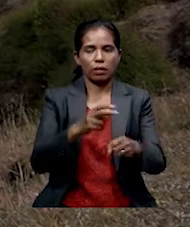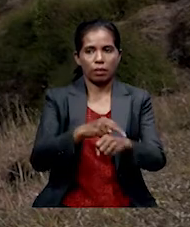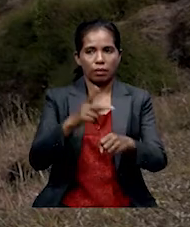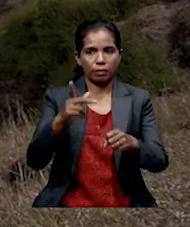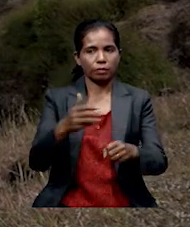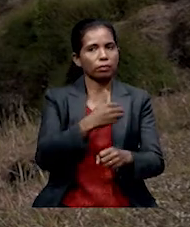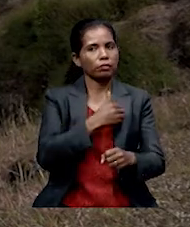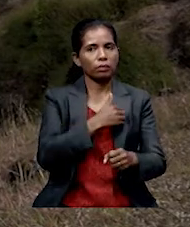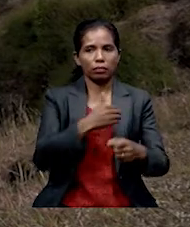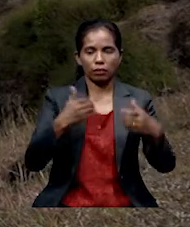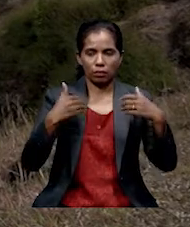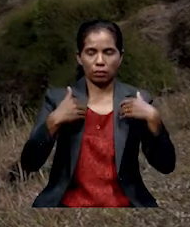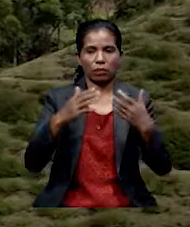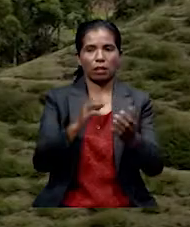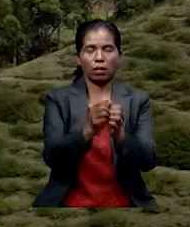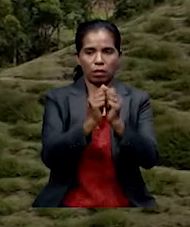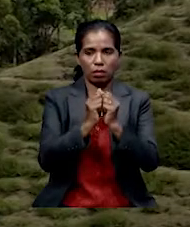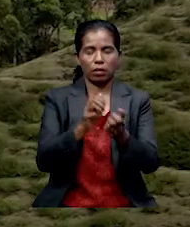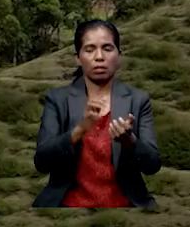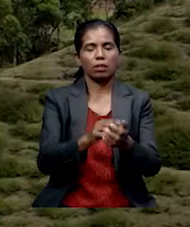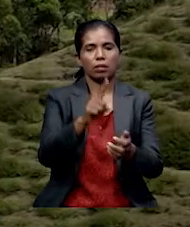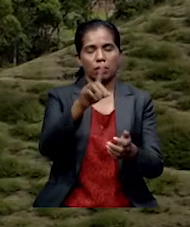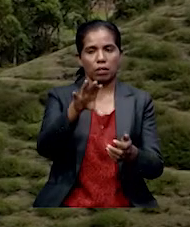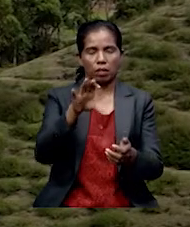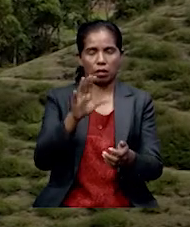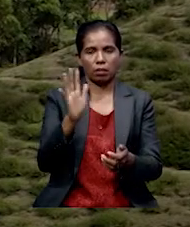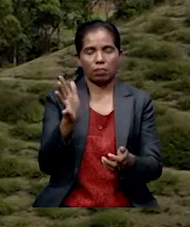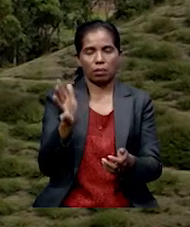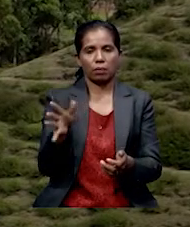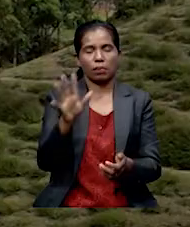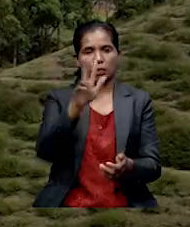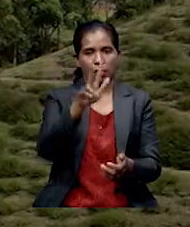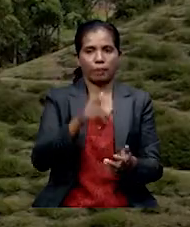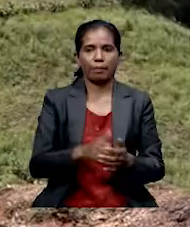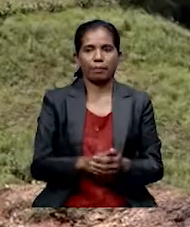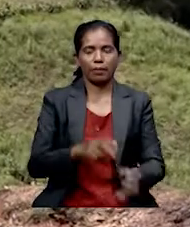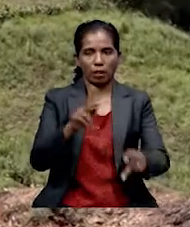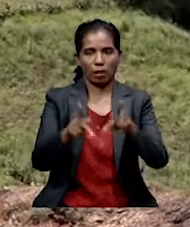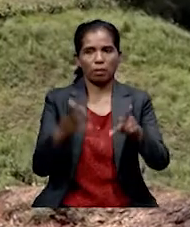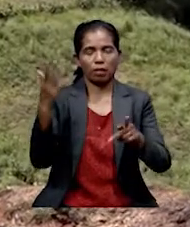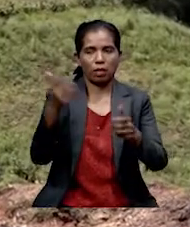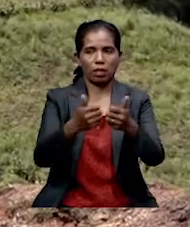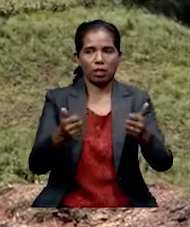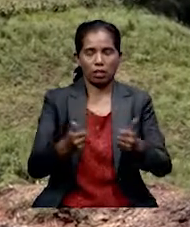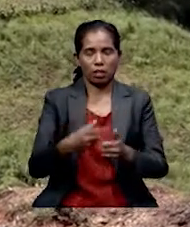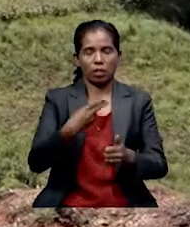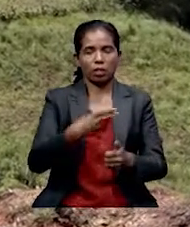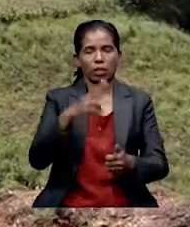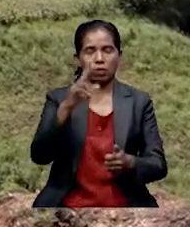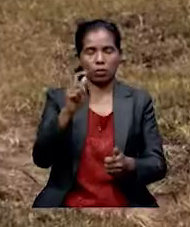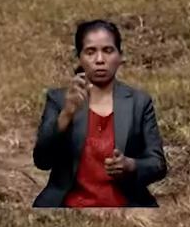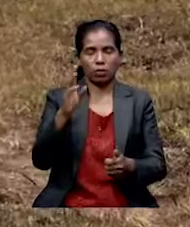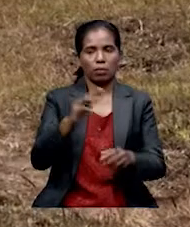maksudnya kia prea sekolah hamutuk atus ida 50 resentolo. Antes ne komunidad de ia aldea hau tudu suku